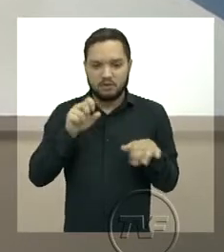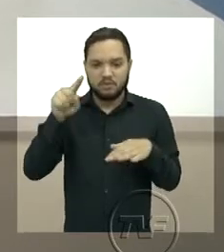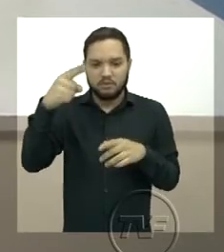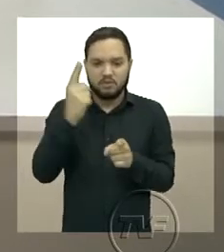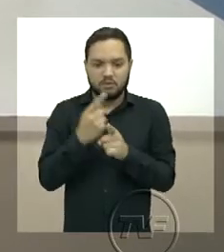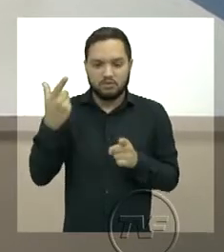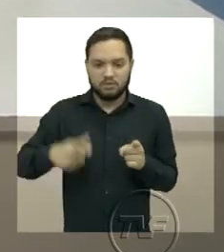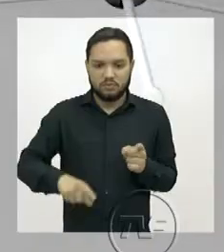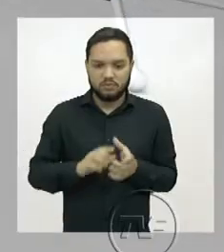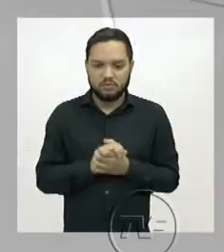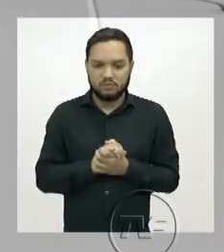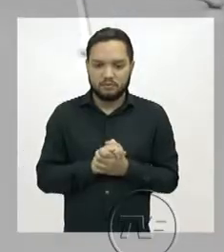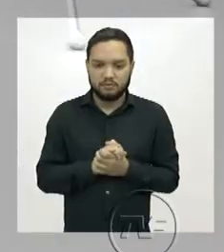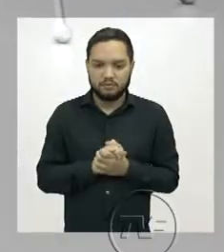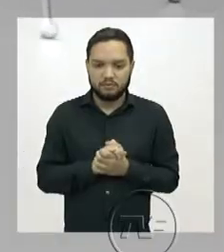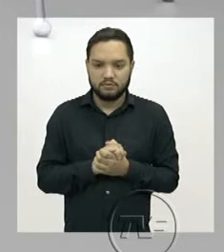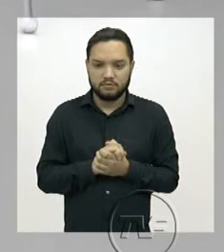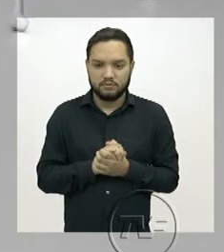com Pela Ordem.